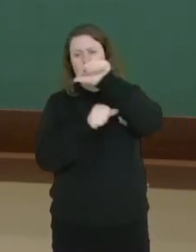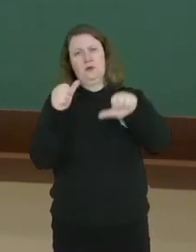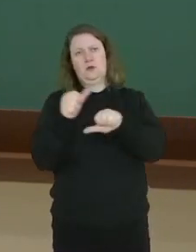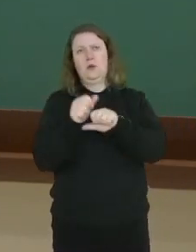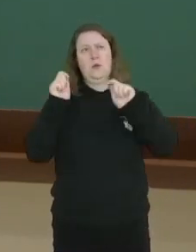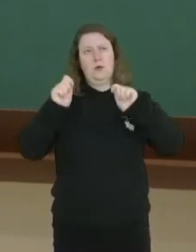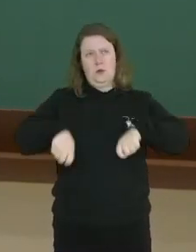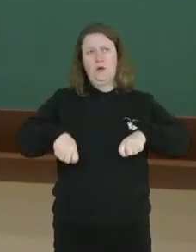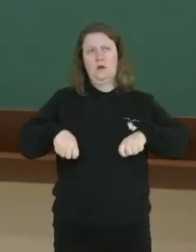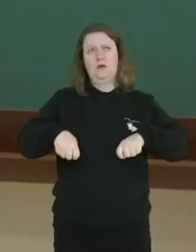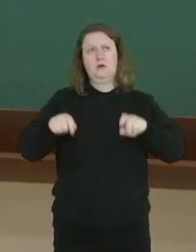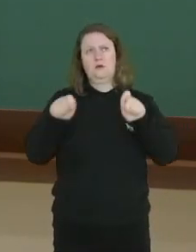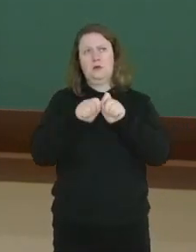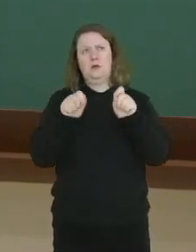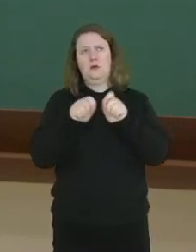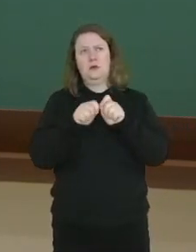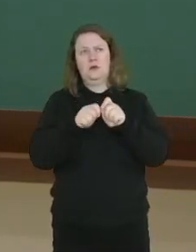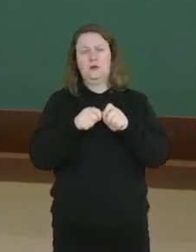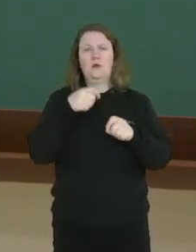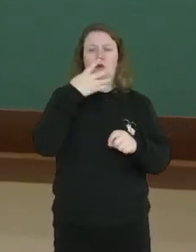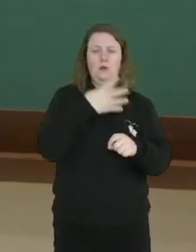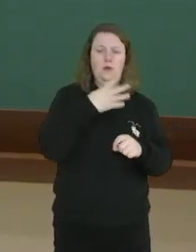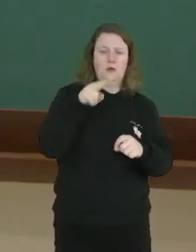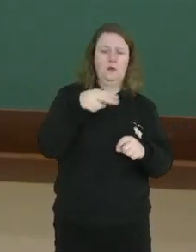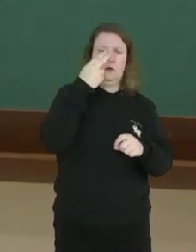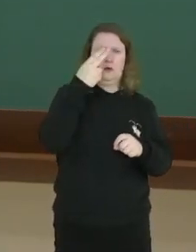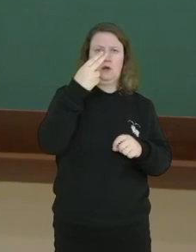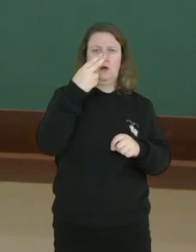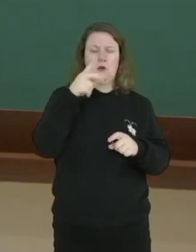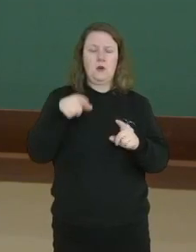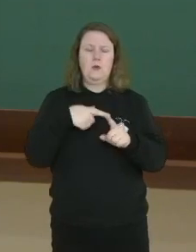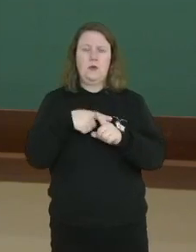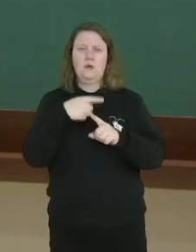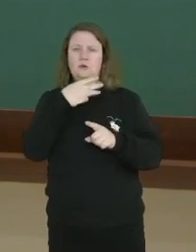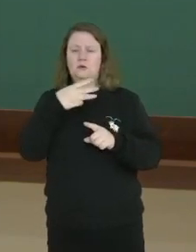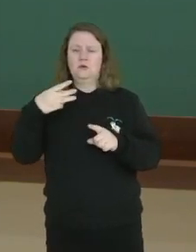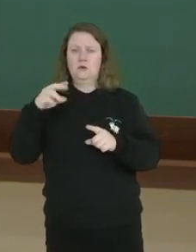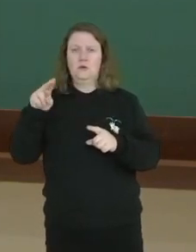4 ao quadrado, ou 4 ao quadrado mais 3 ao quadrado. A